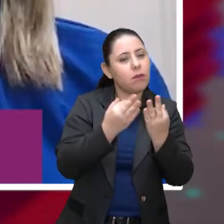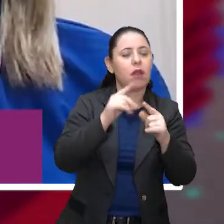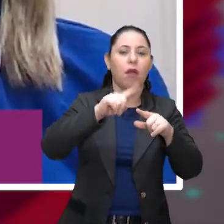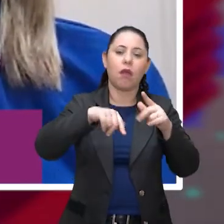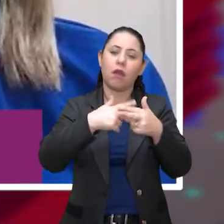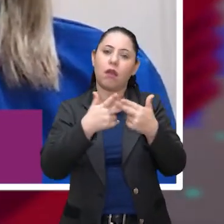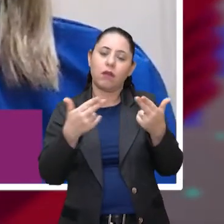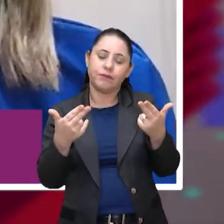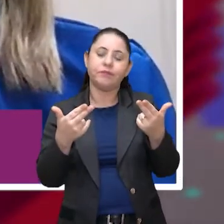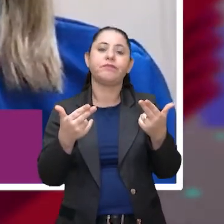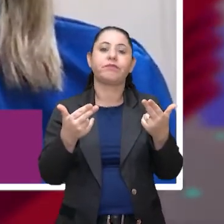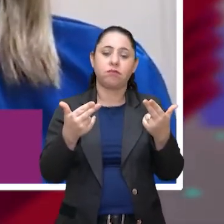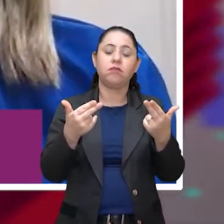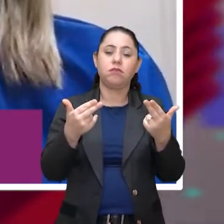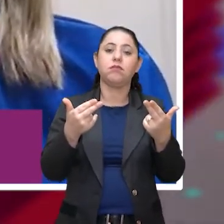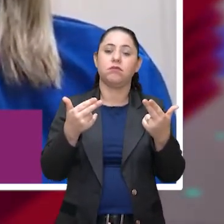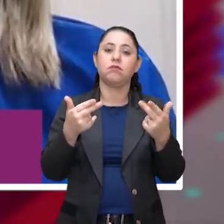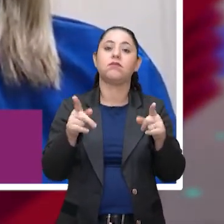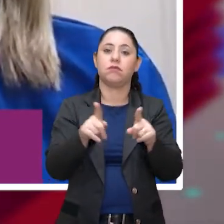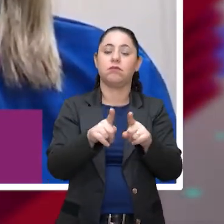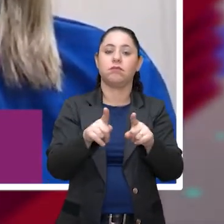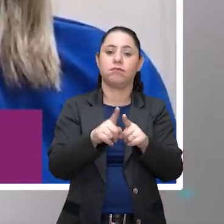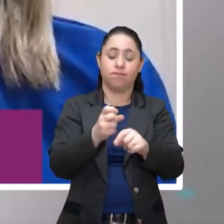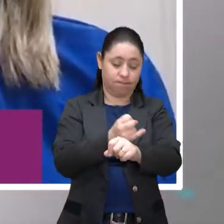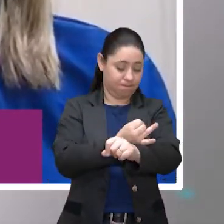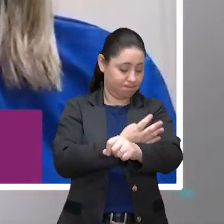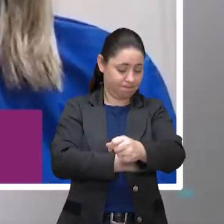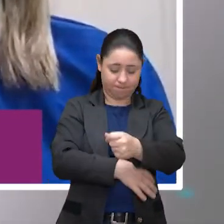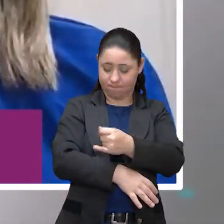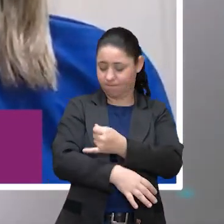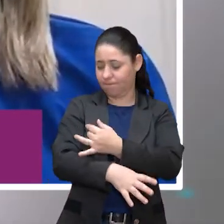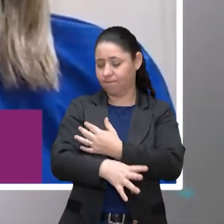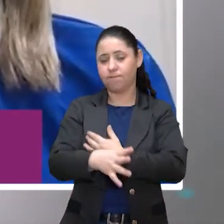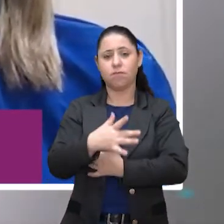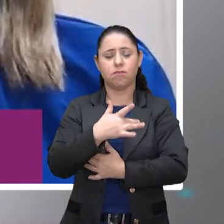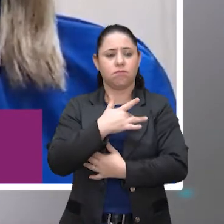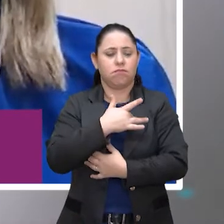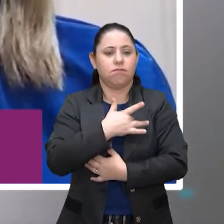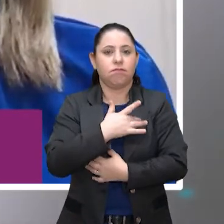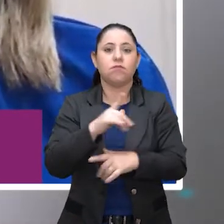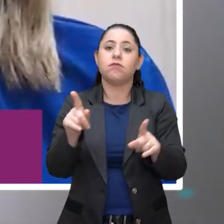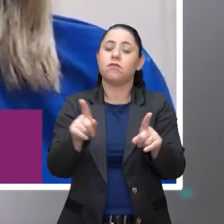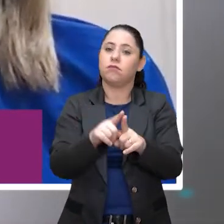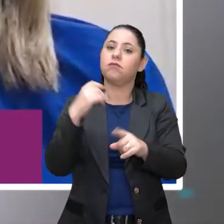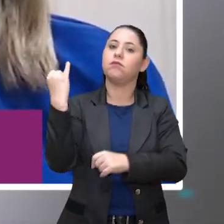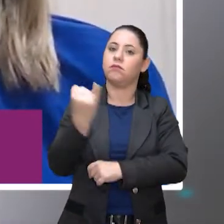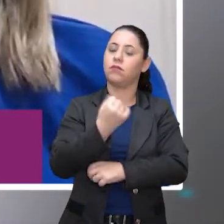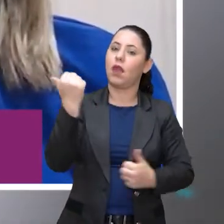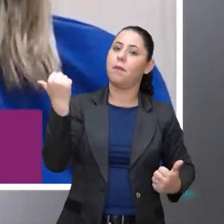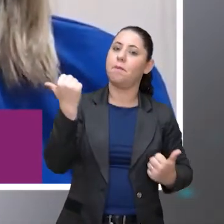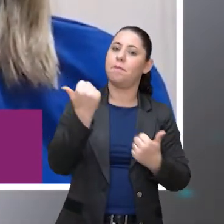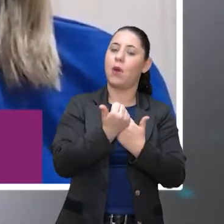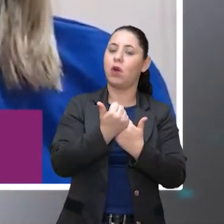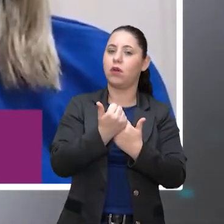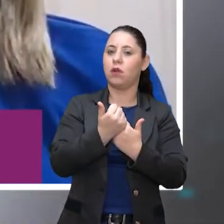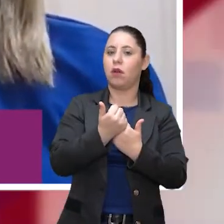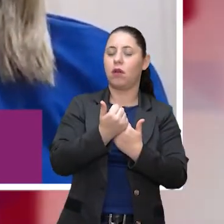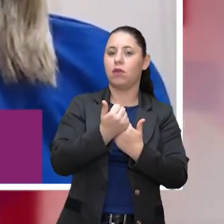estão em torno dela, e a questão do emocional. Então, é importante também um apoio da mente, né,